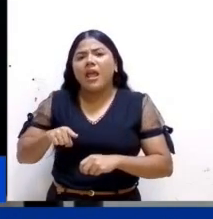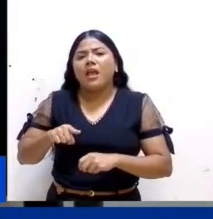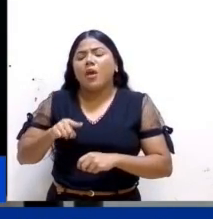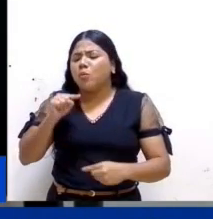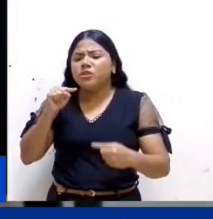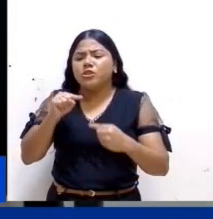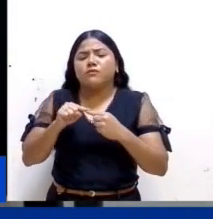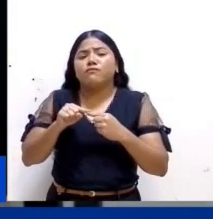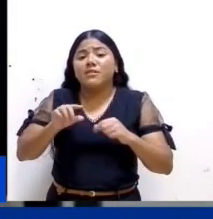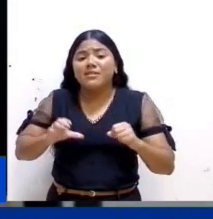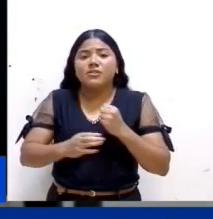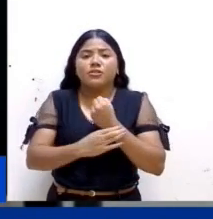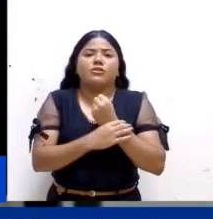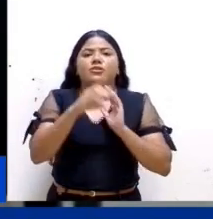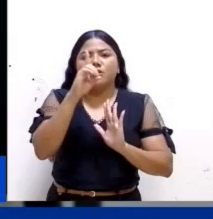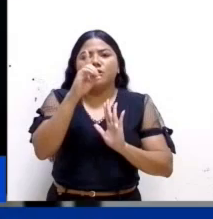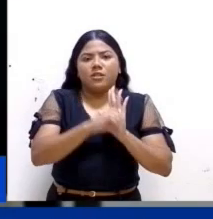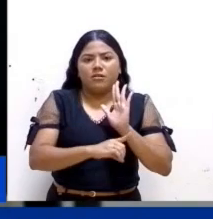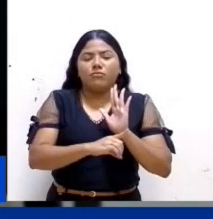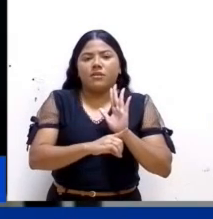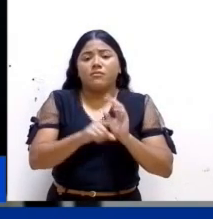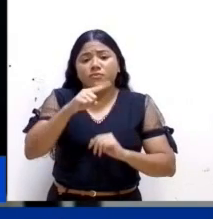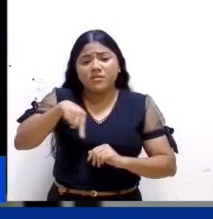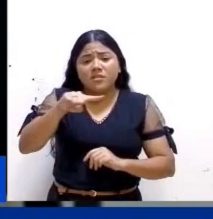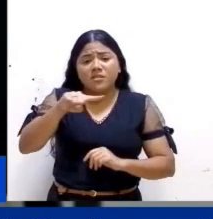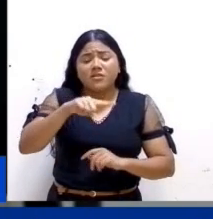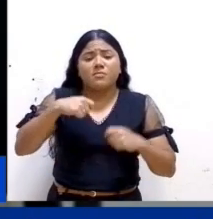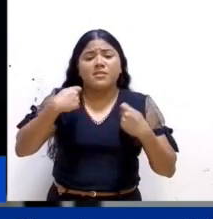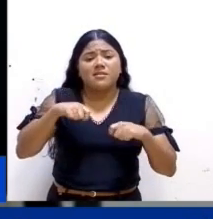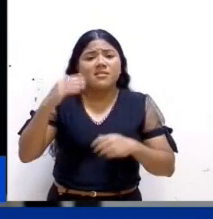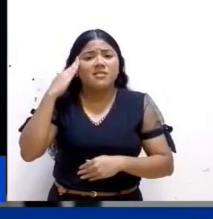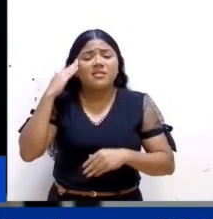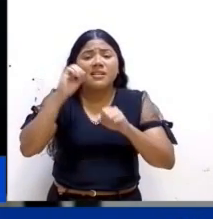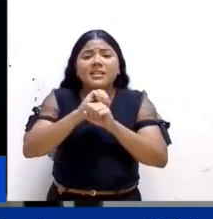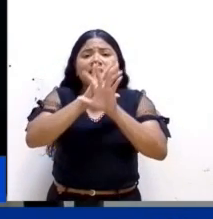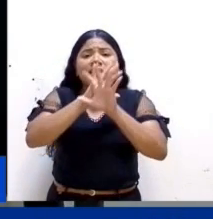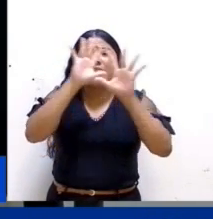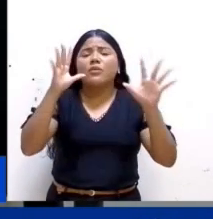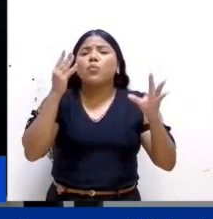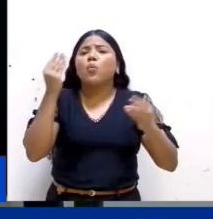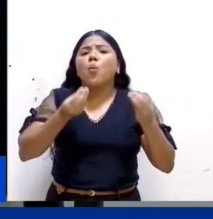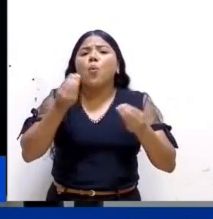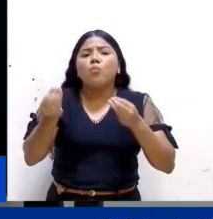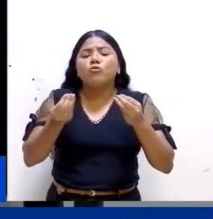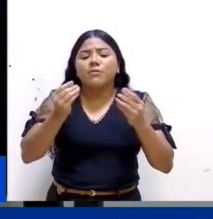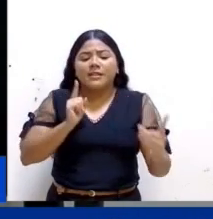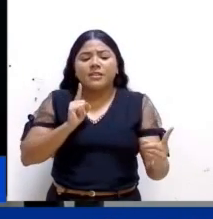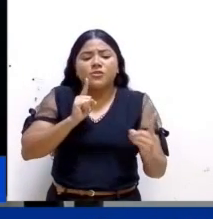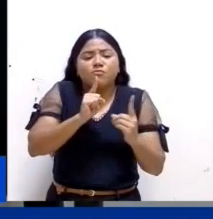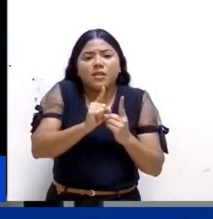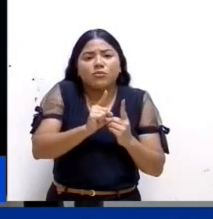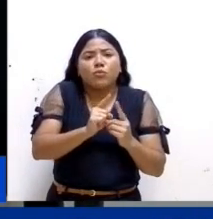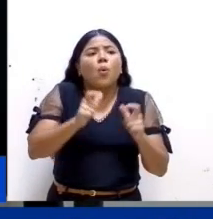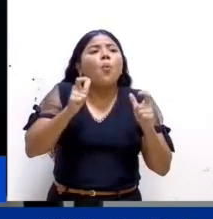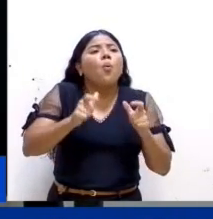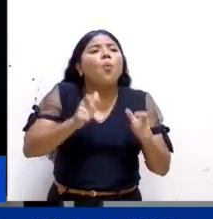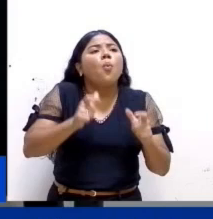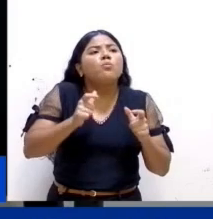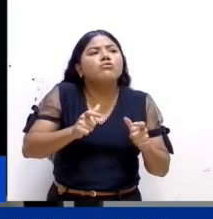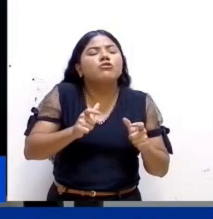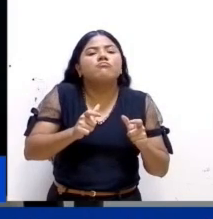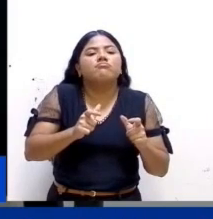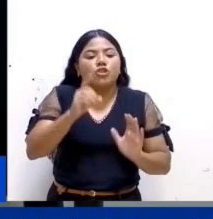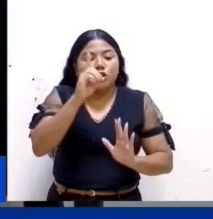importante que vocês entendam e possam entender também aonde buscar atendimento para que todos esses direitos que